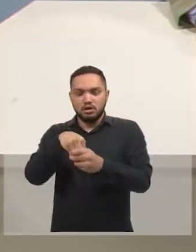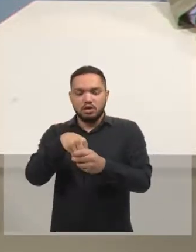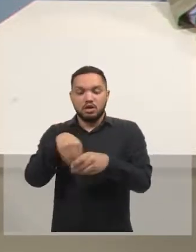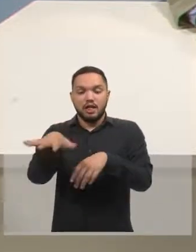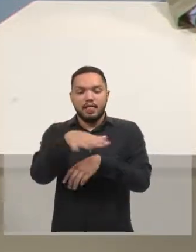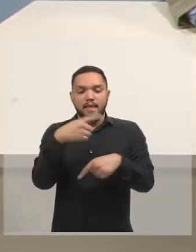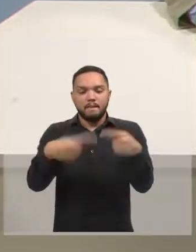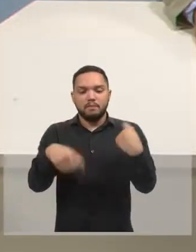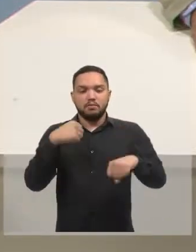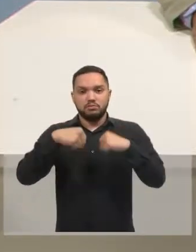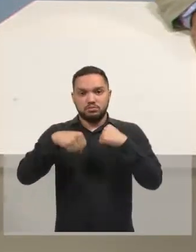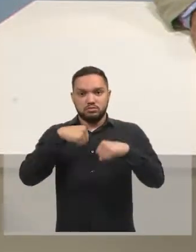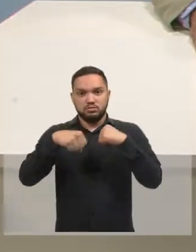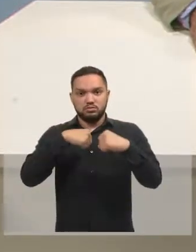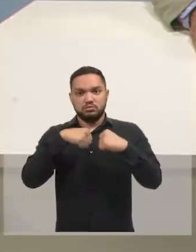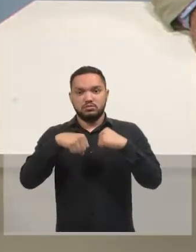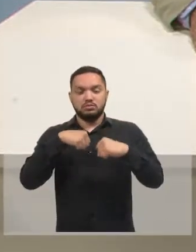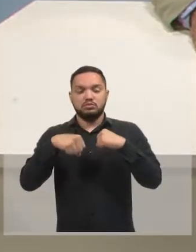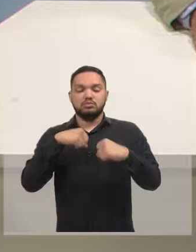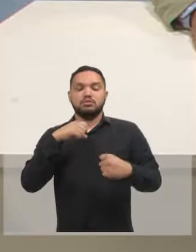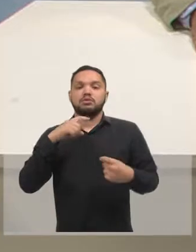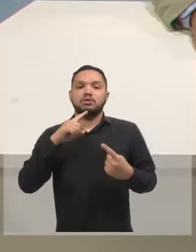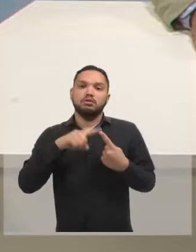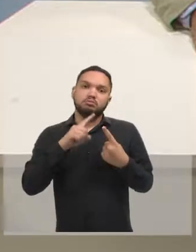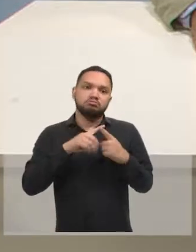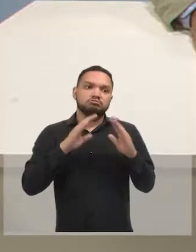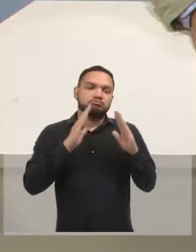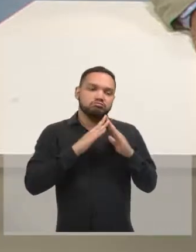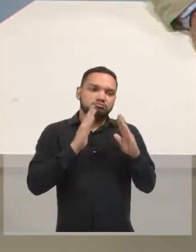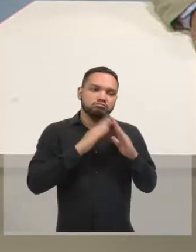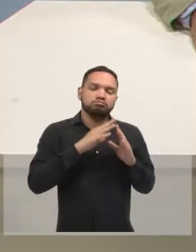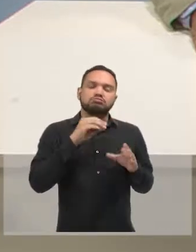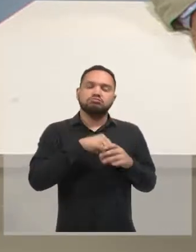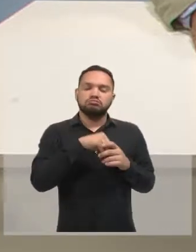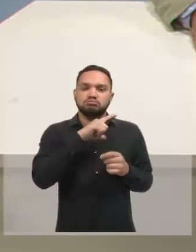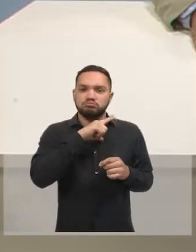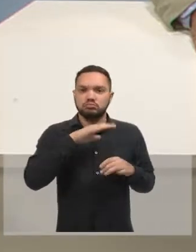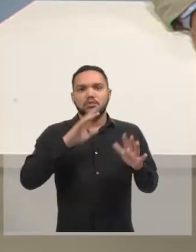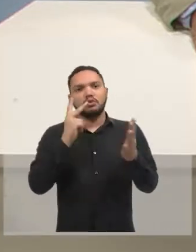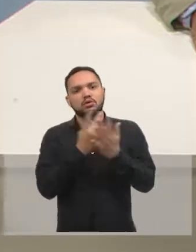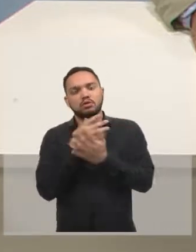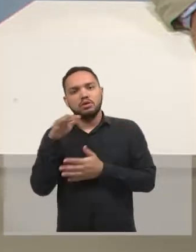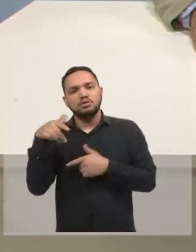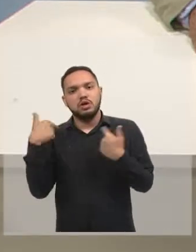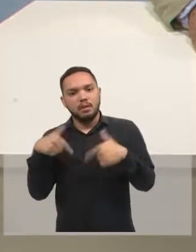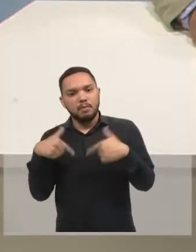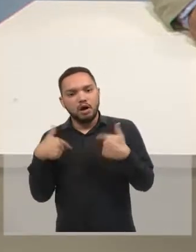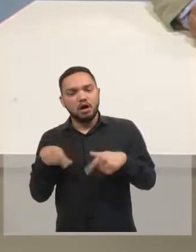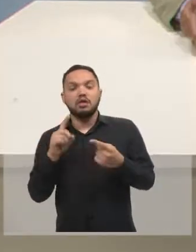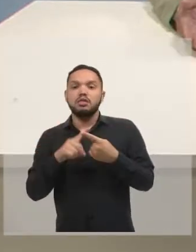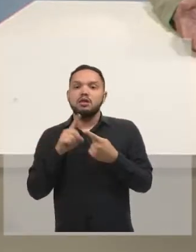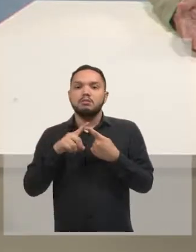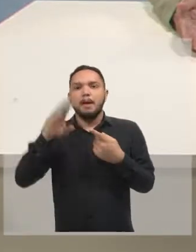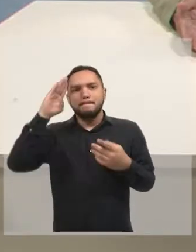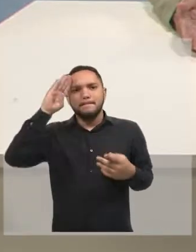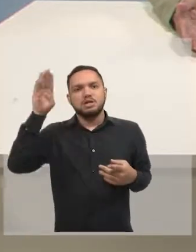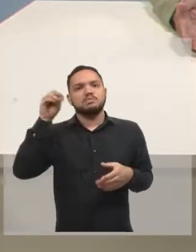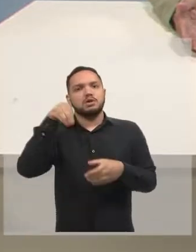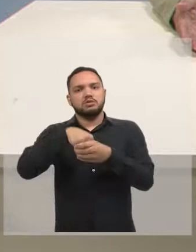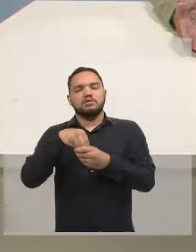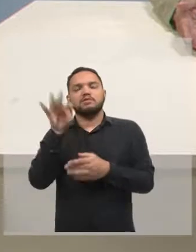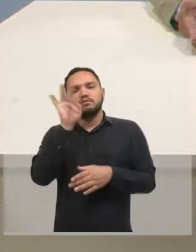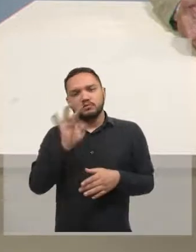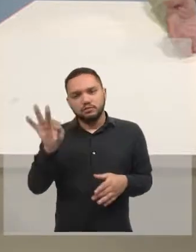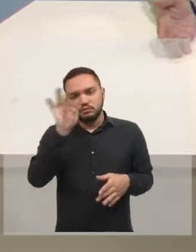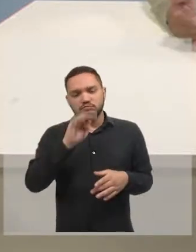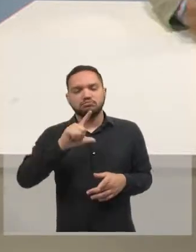na política, ela acontece em casa, ela acontece muitas vezes no trabalho e na universidade principalmente,